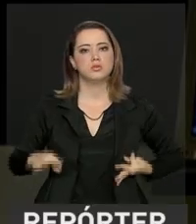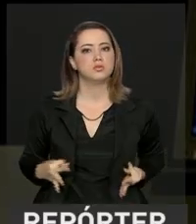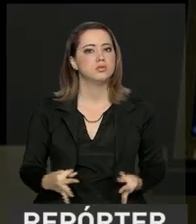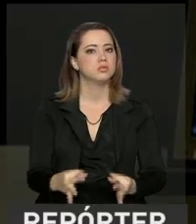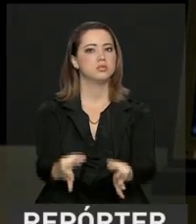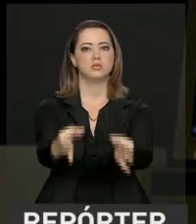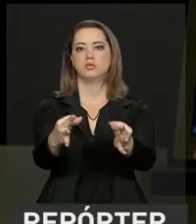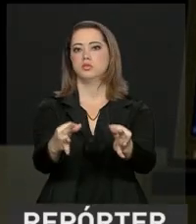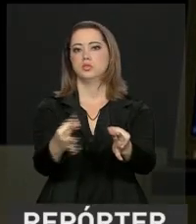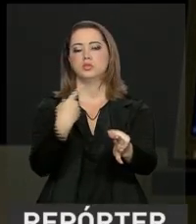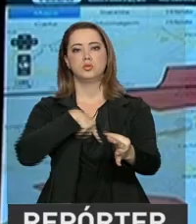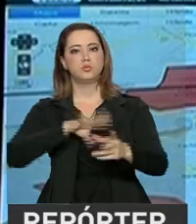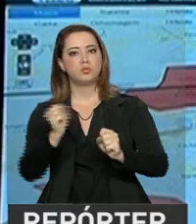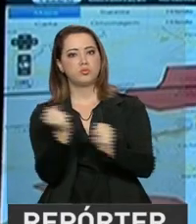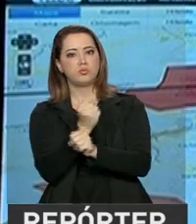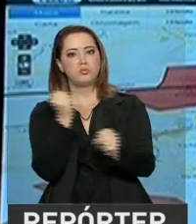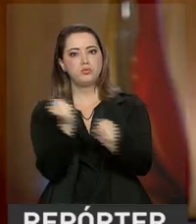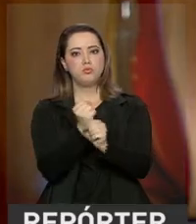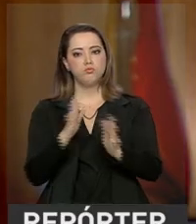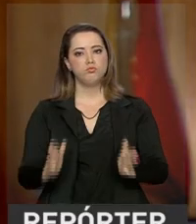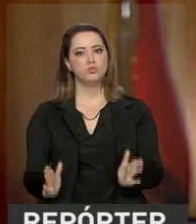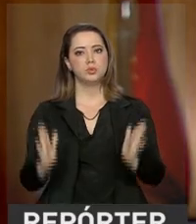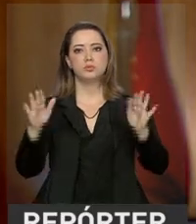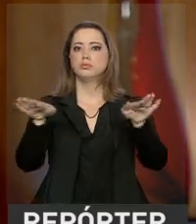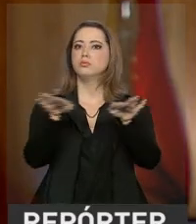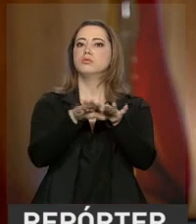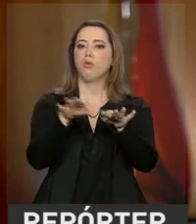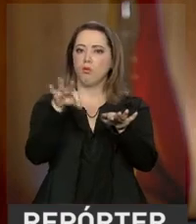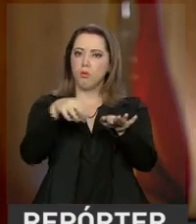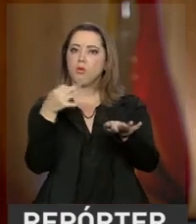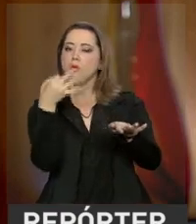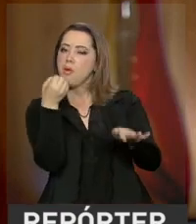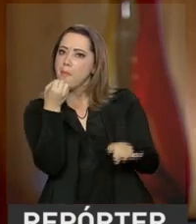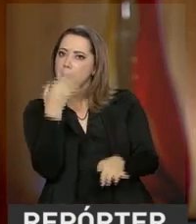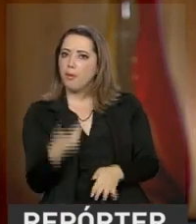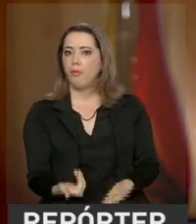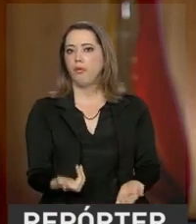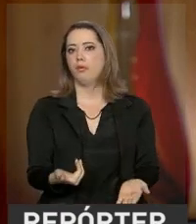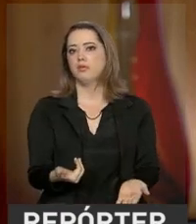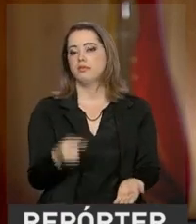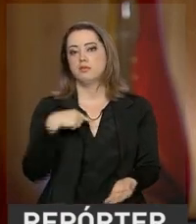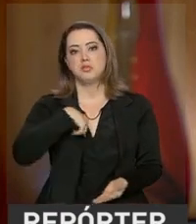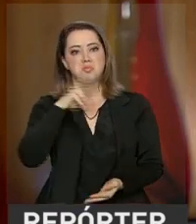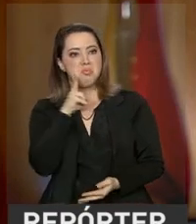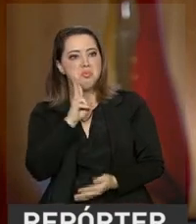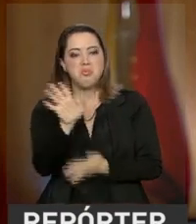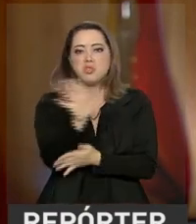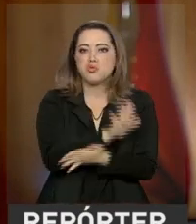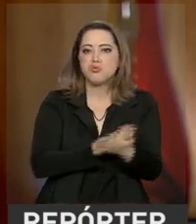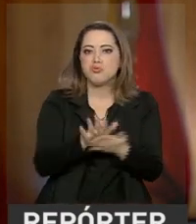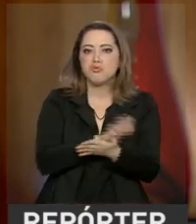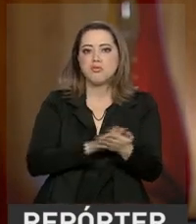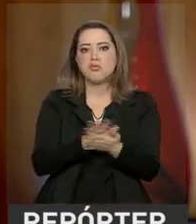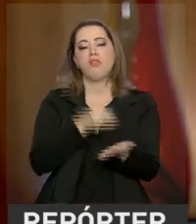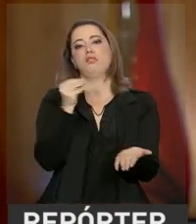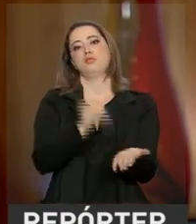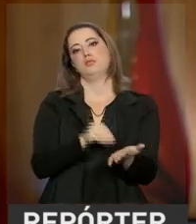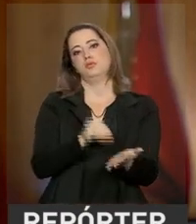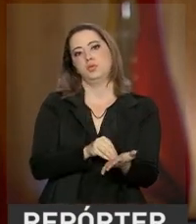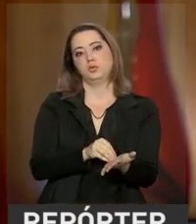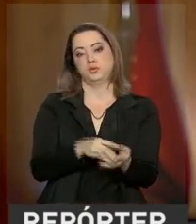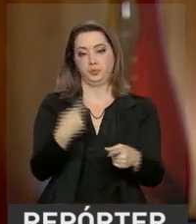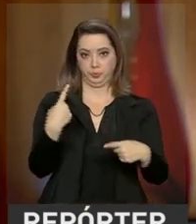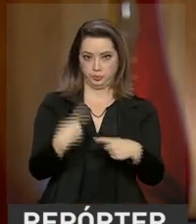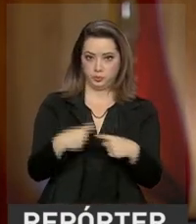Montamos estruturas que eu acho que responde Ou seja eu não vejo nada que tenha deixado de ser feito por essa